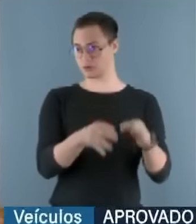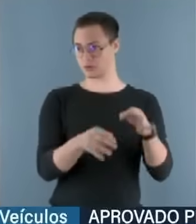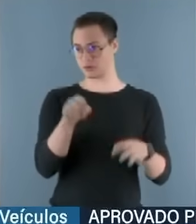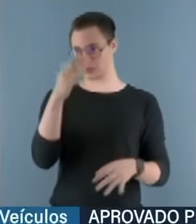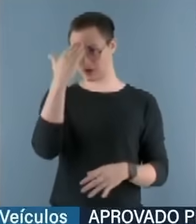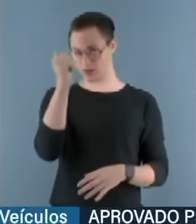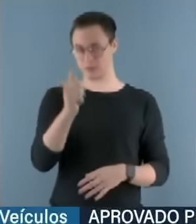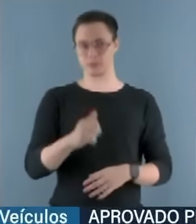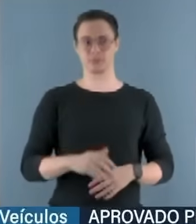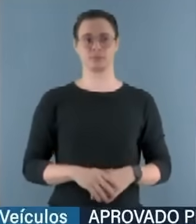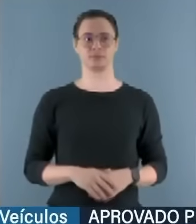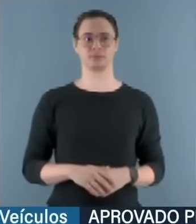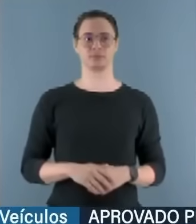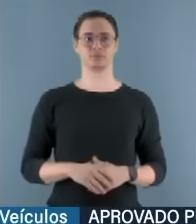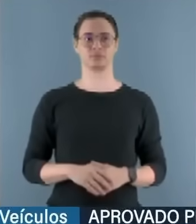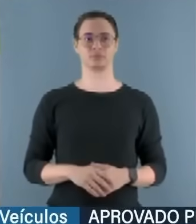Dias.